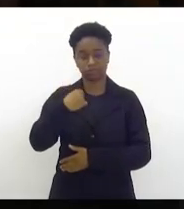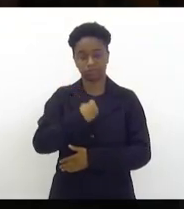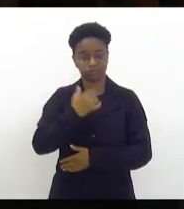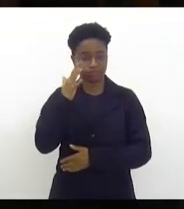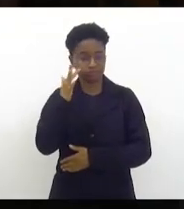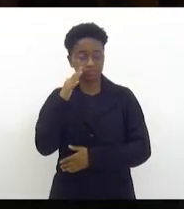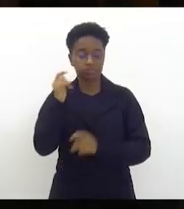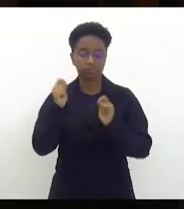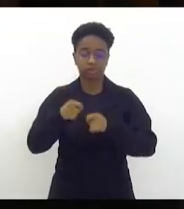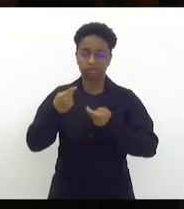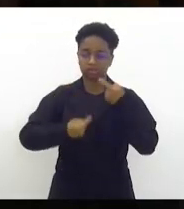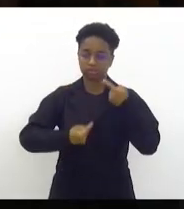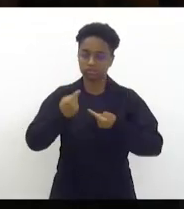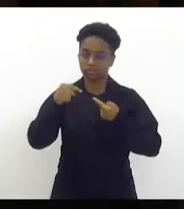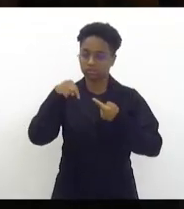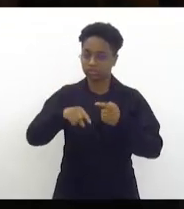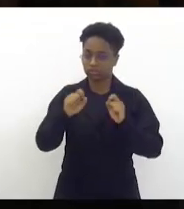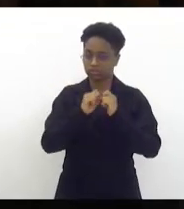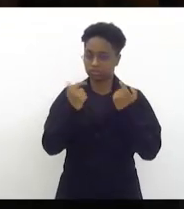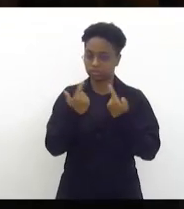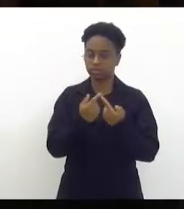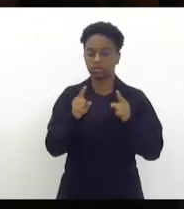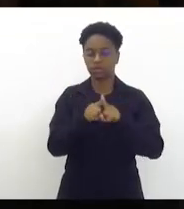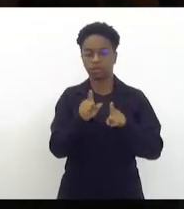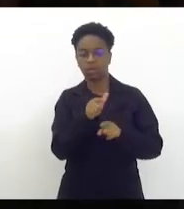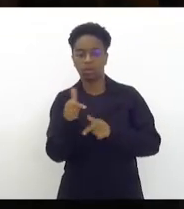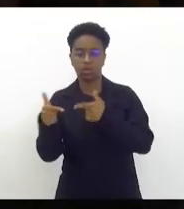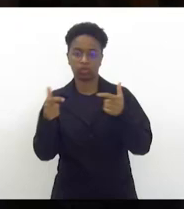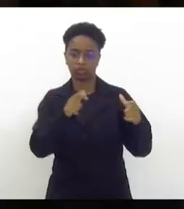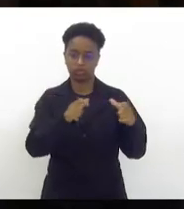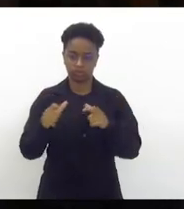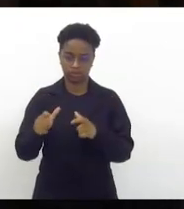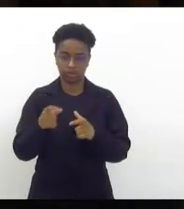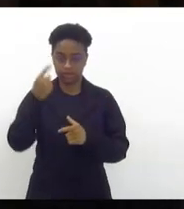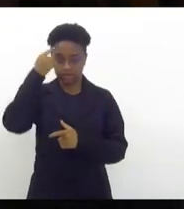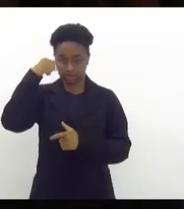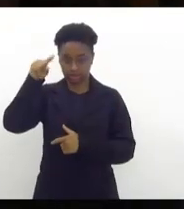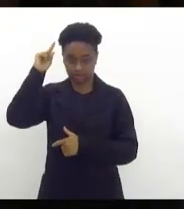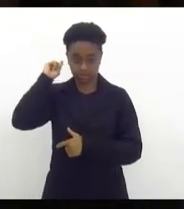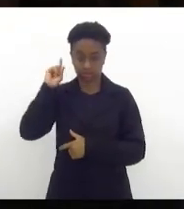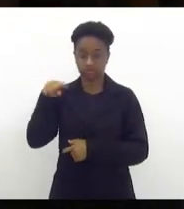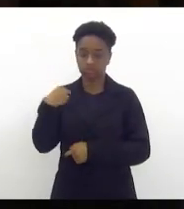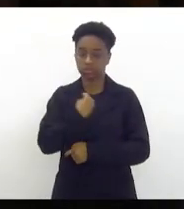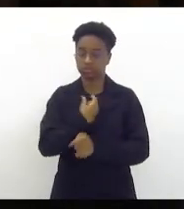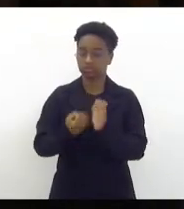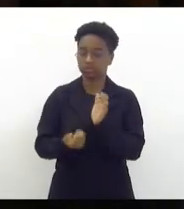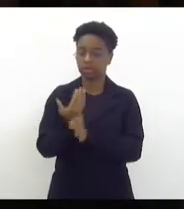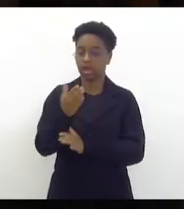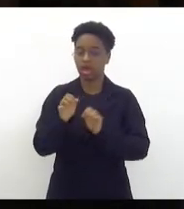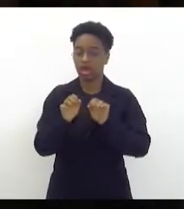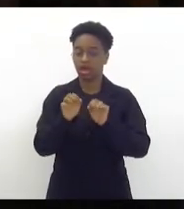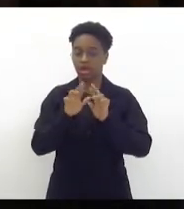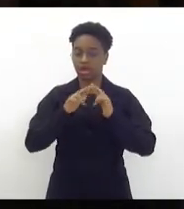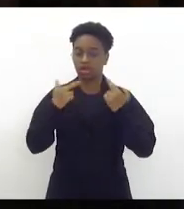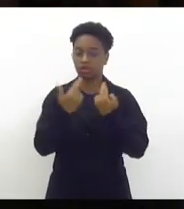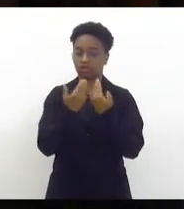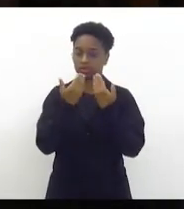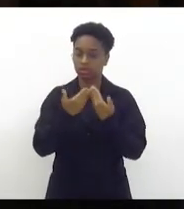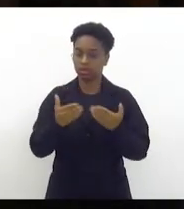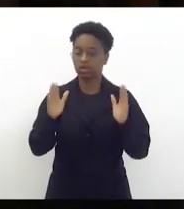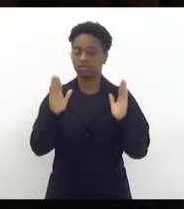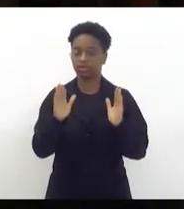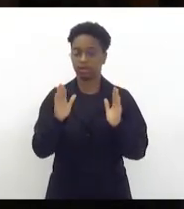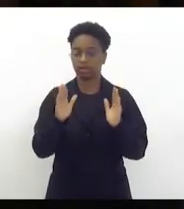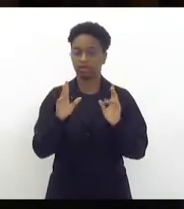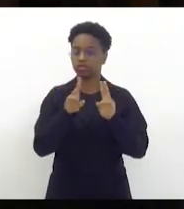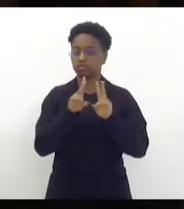fazer o debate nessa casa e para fora dessa casa. Na semana passada, realizamos uma audiência pública exatamente